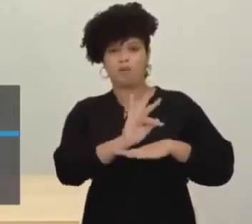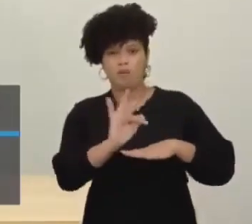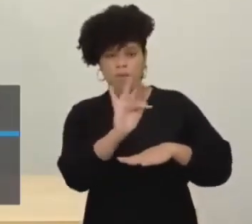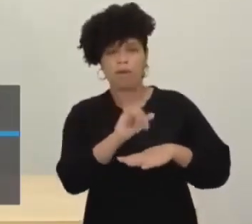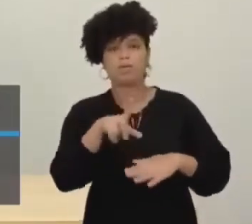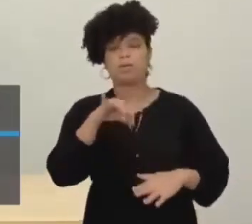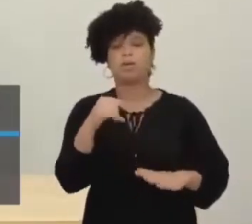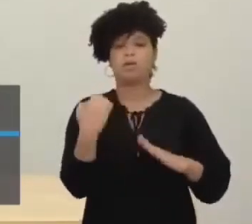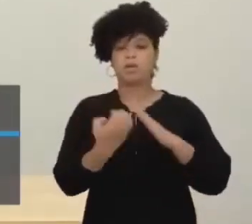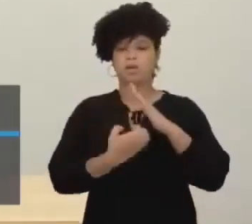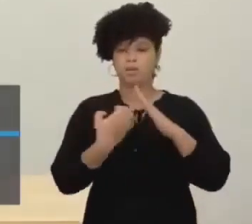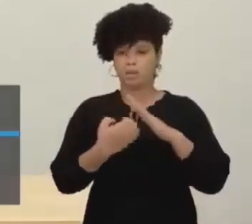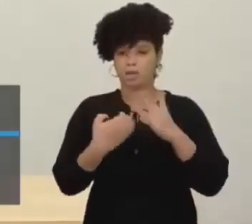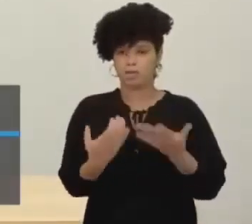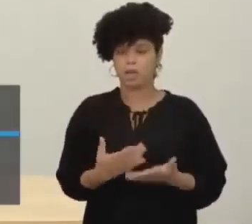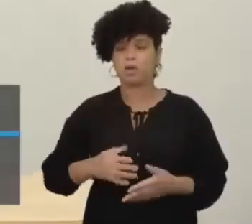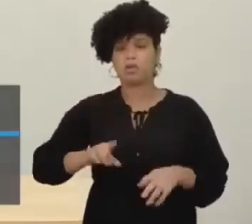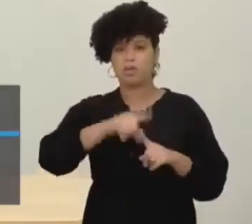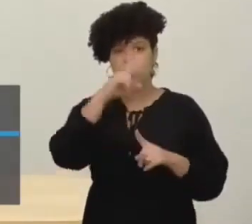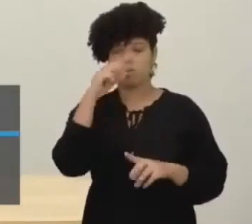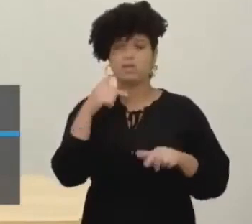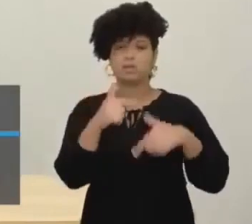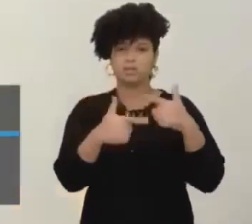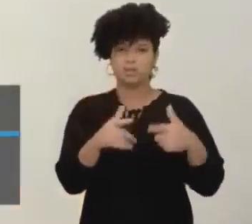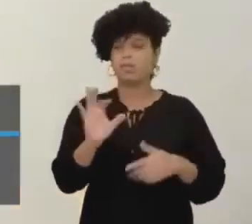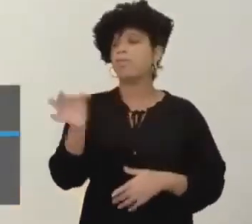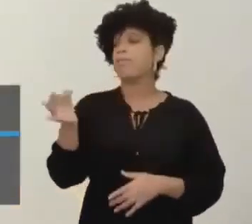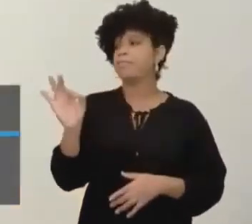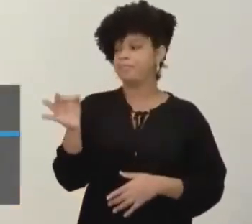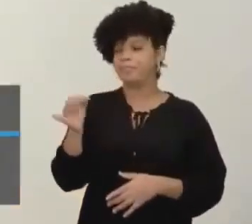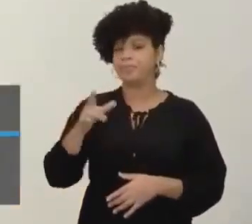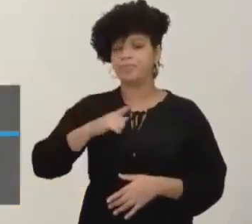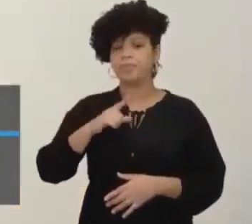micro empresário e até os trabalhadores né